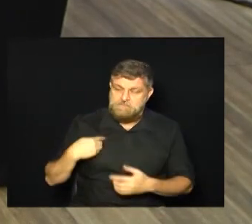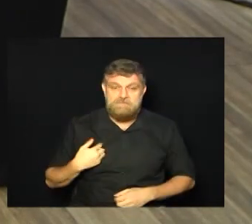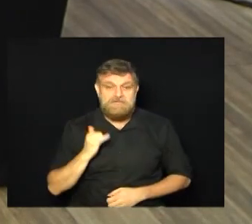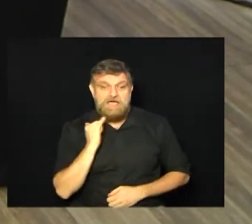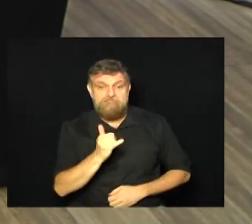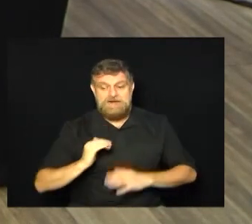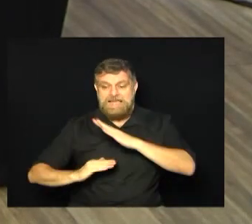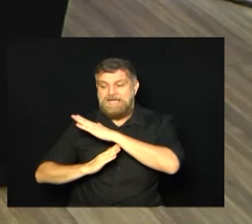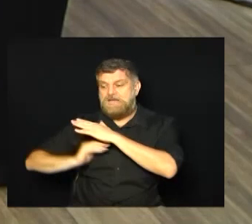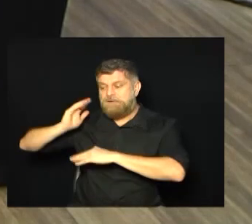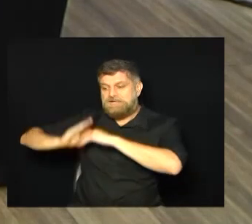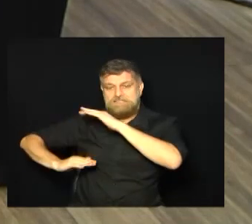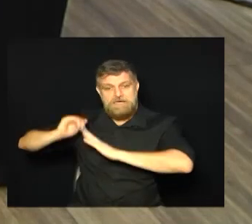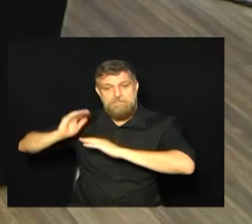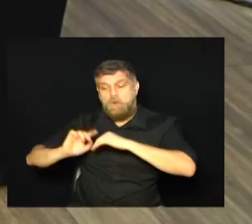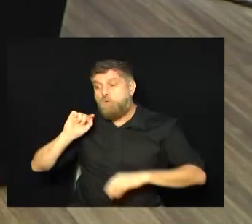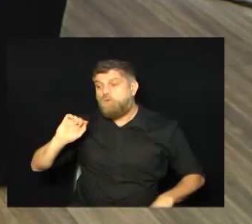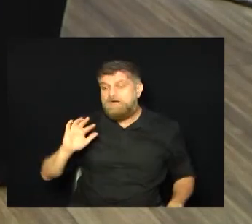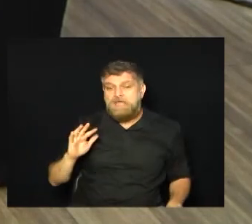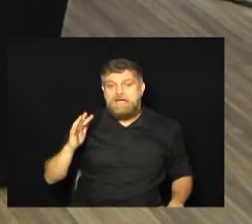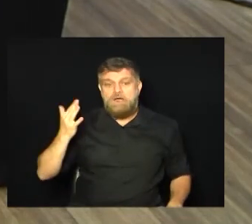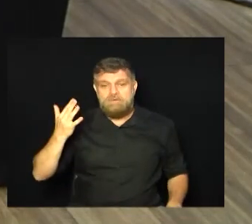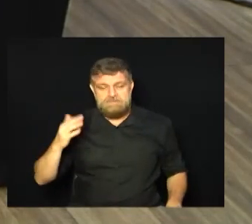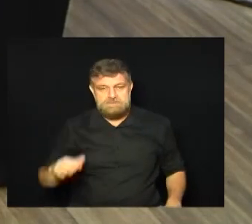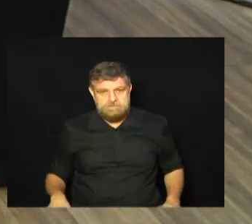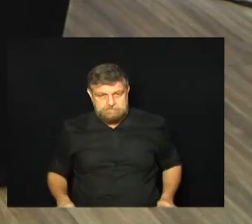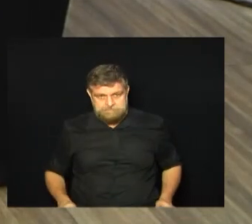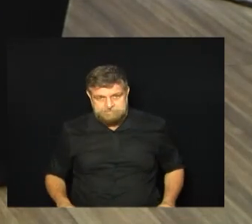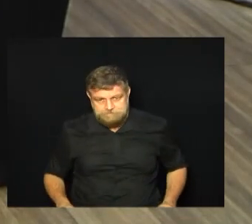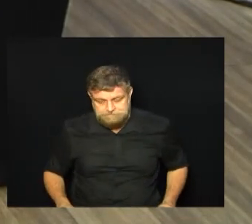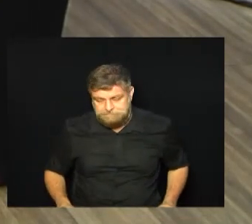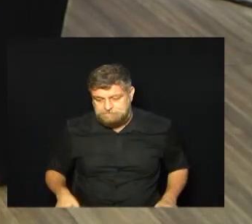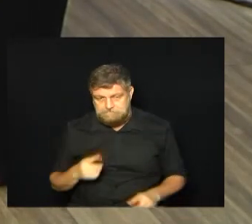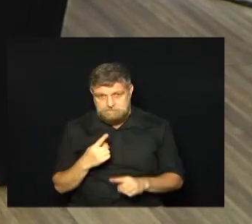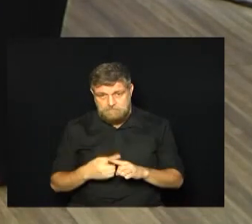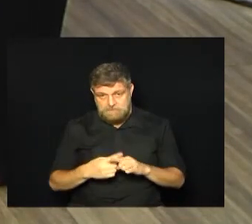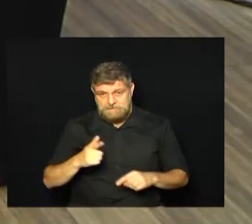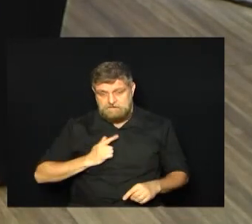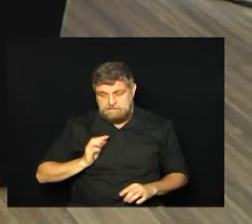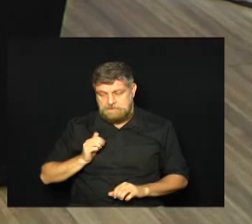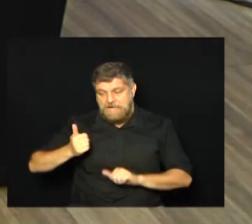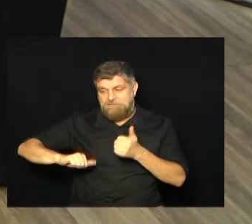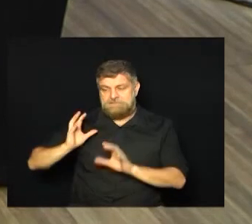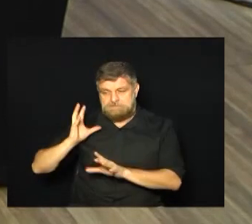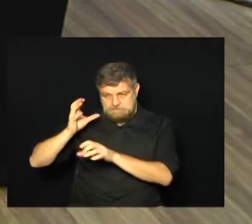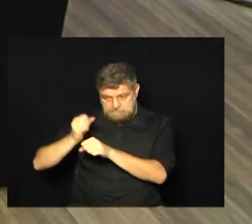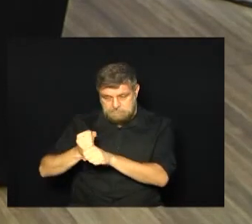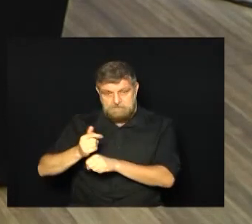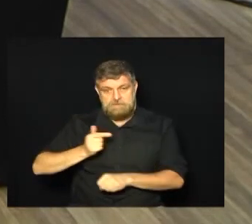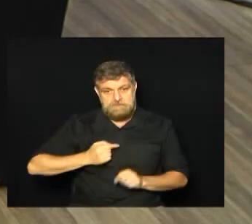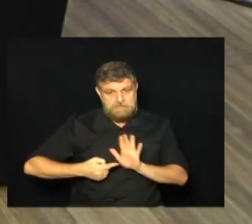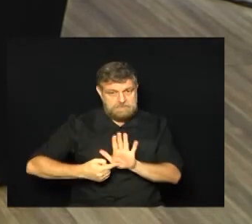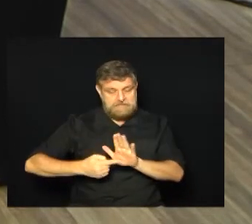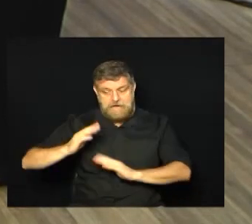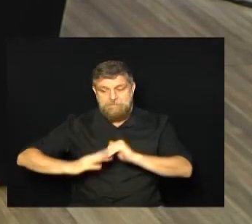notícias do Legislativo, do que acontece aqui na Câmara de Campinas, até porque, além de balanço de comissão que a gente tem feito,